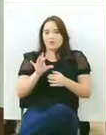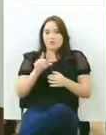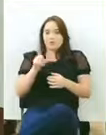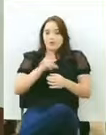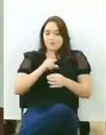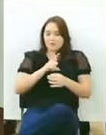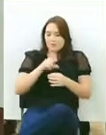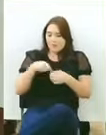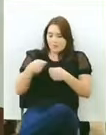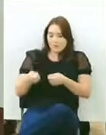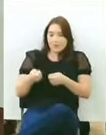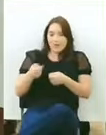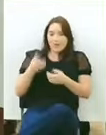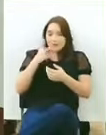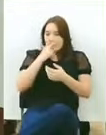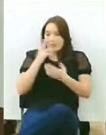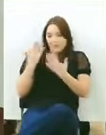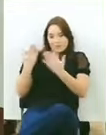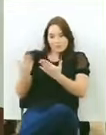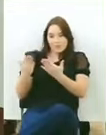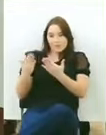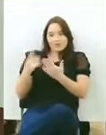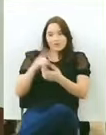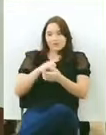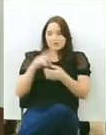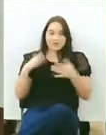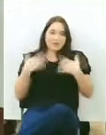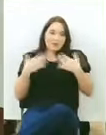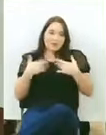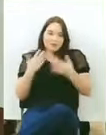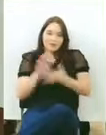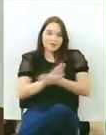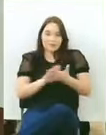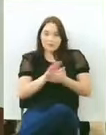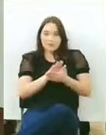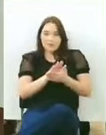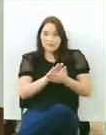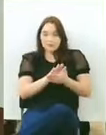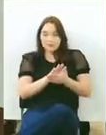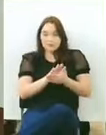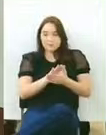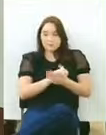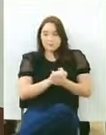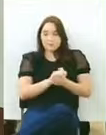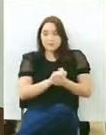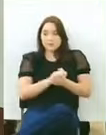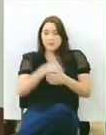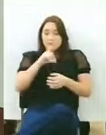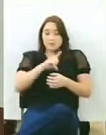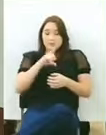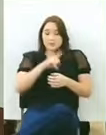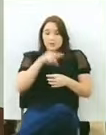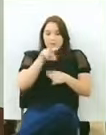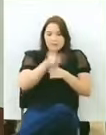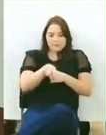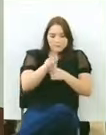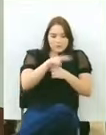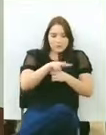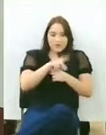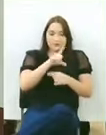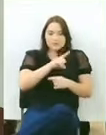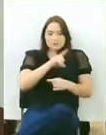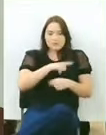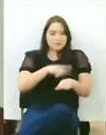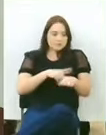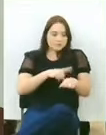cobranças e desconfiança e nunca traz alegria para aqueles que estão trabalhando. Ser vigiado,